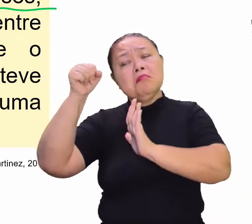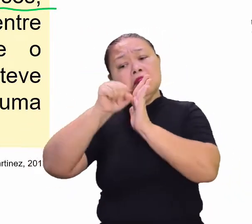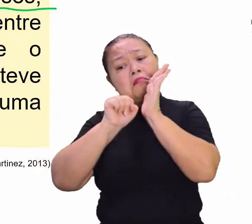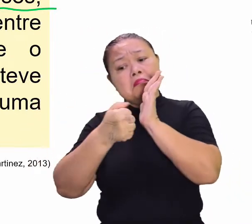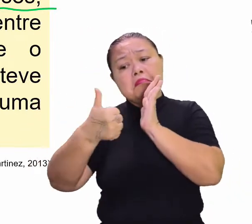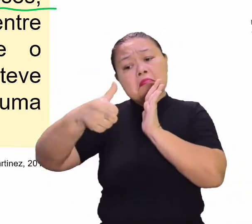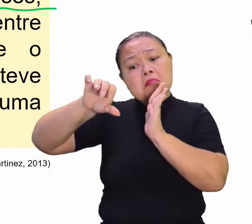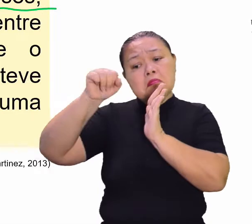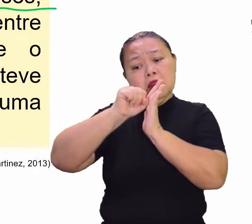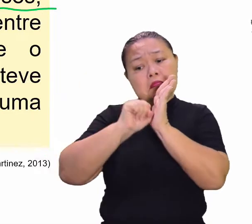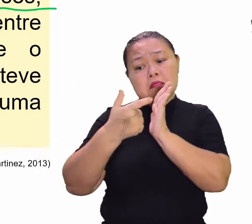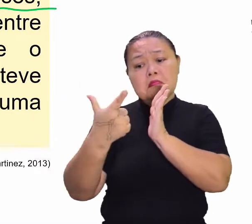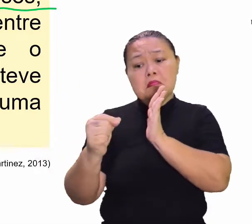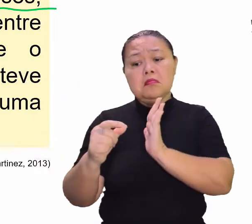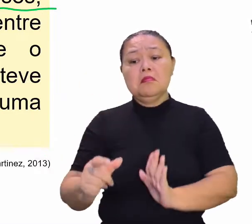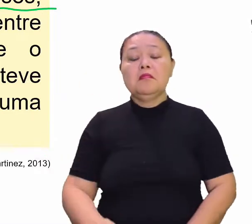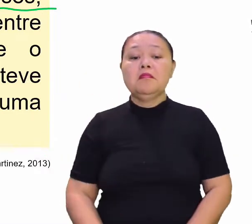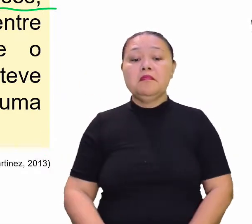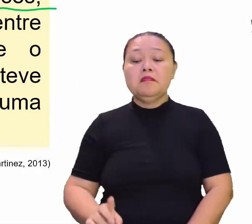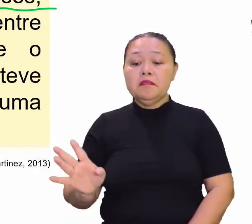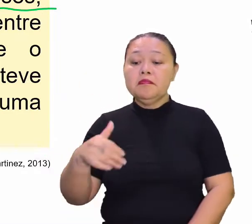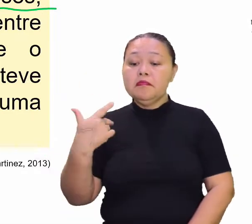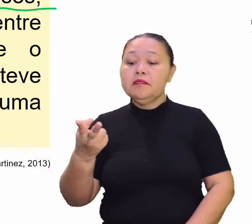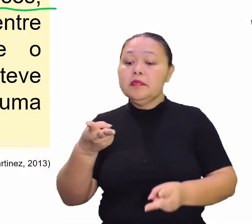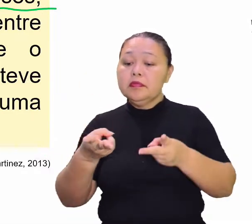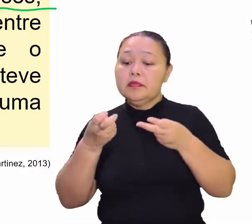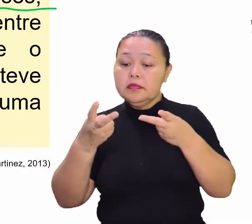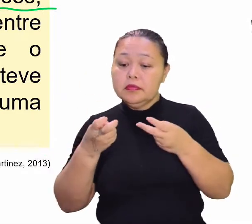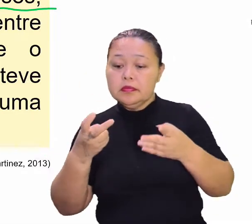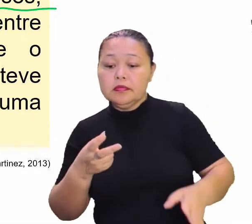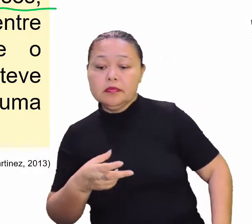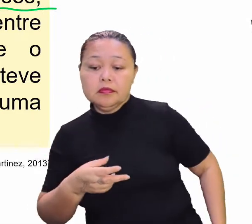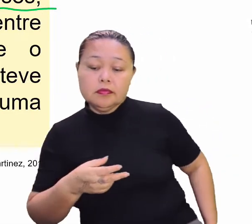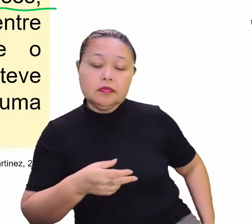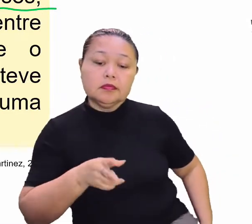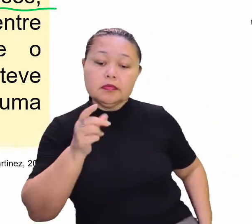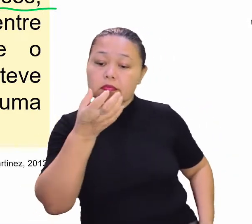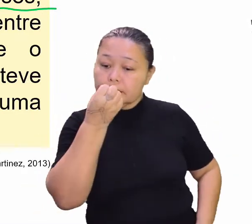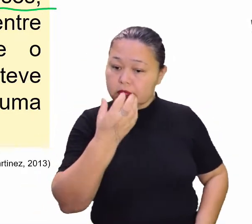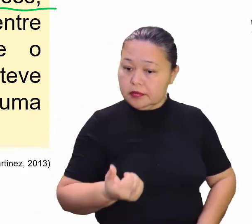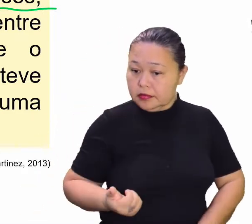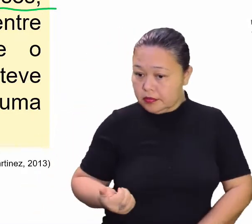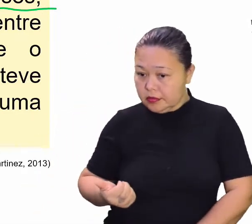e século XX. Uma coisa em comum é a exploração, né? Exploração, muito bem.